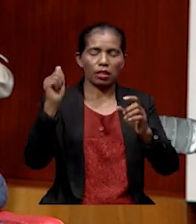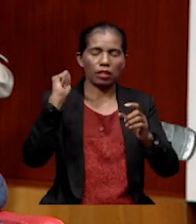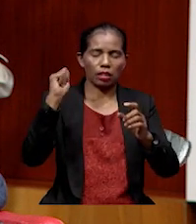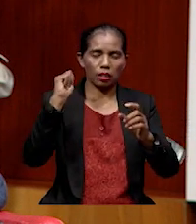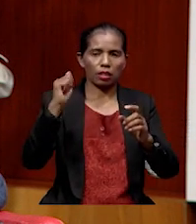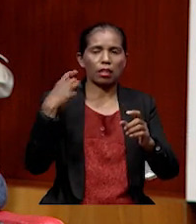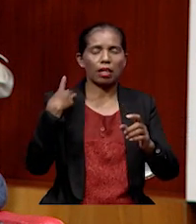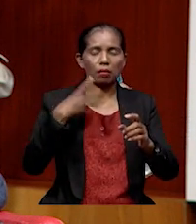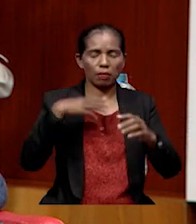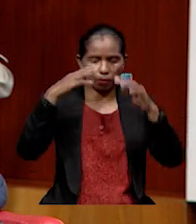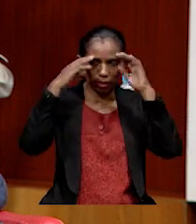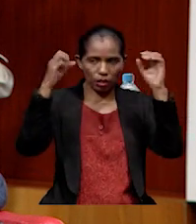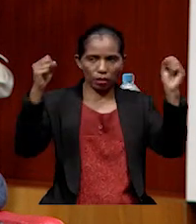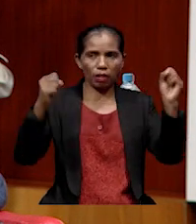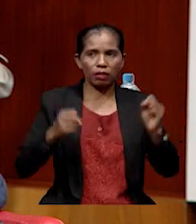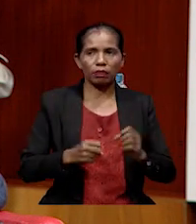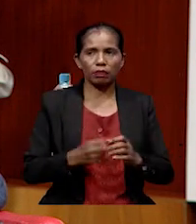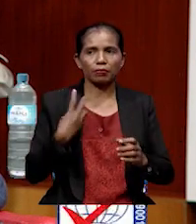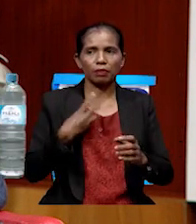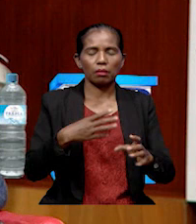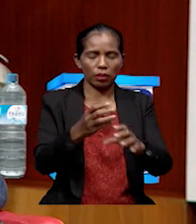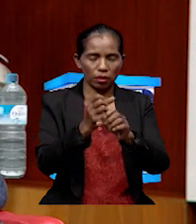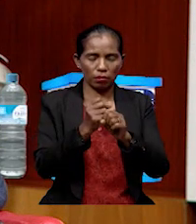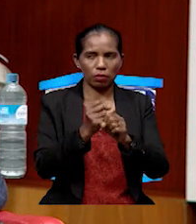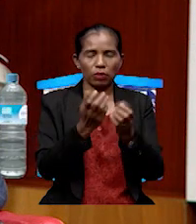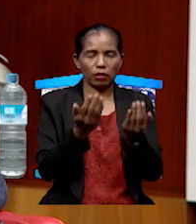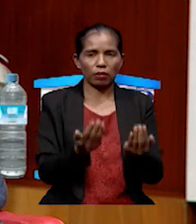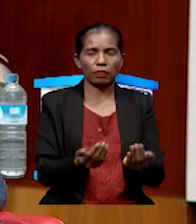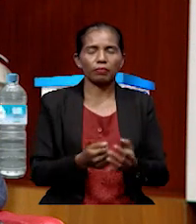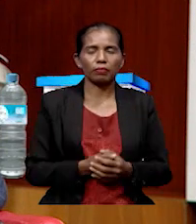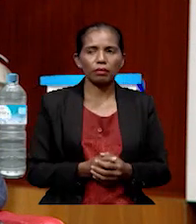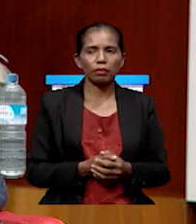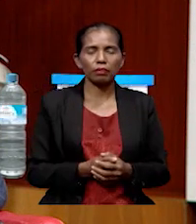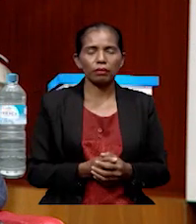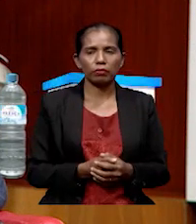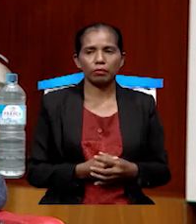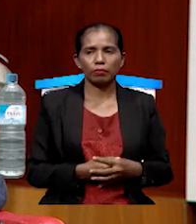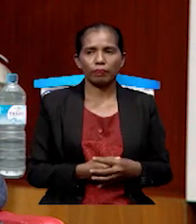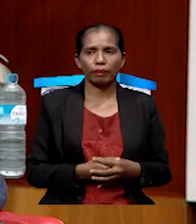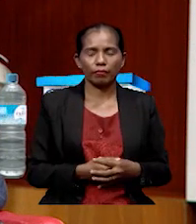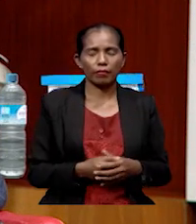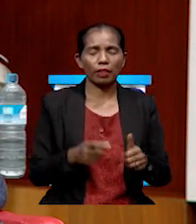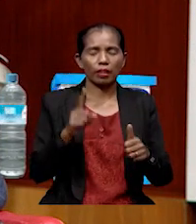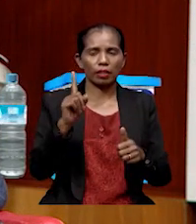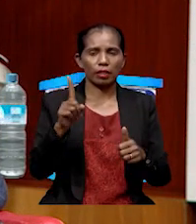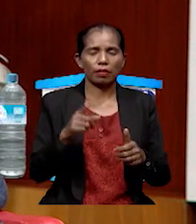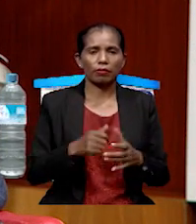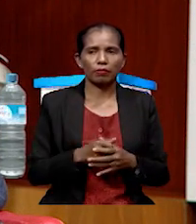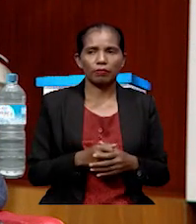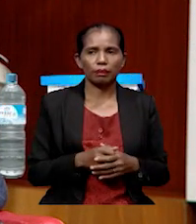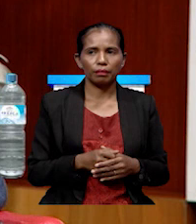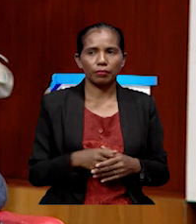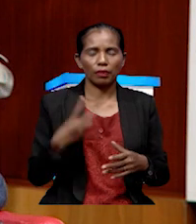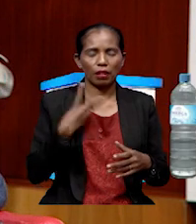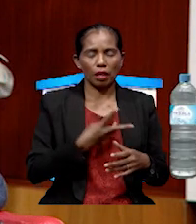simo toda a vida, né? E as razões para ida, a